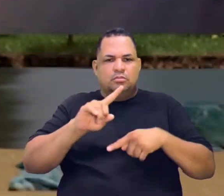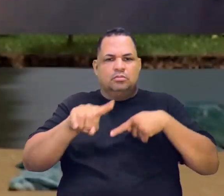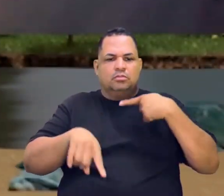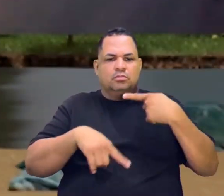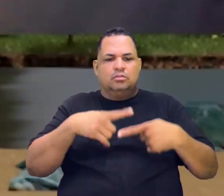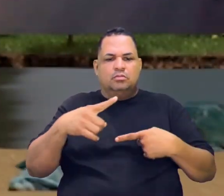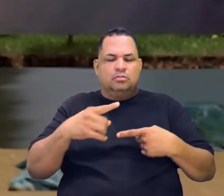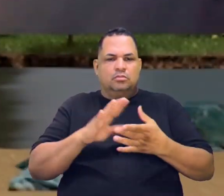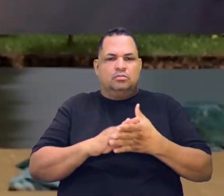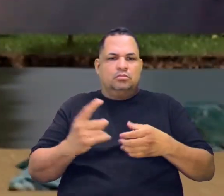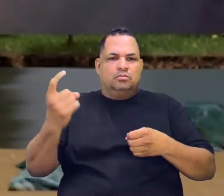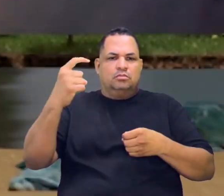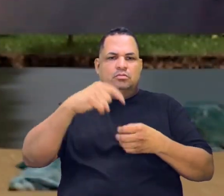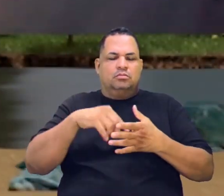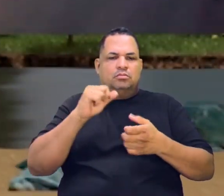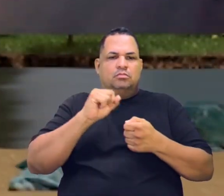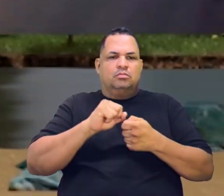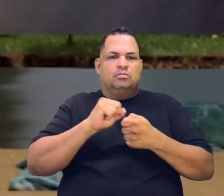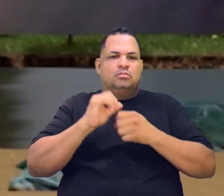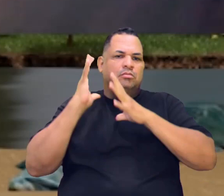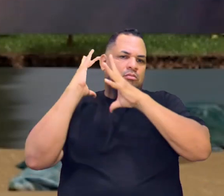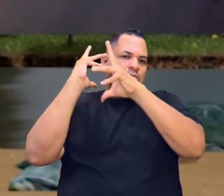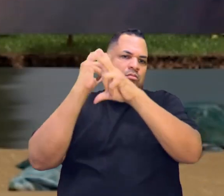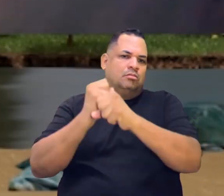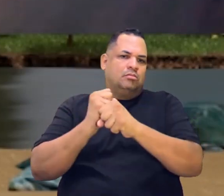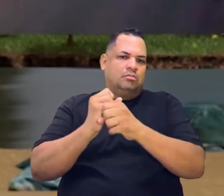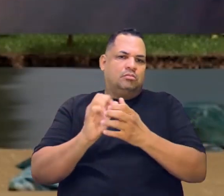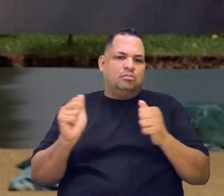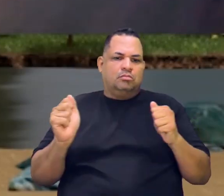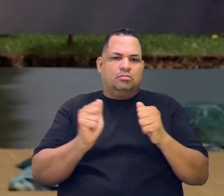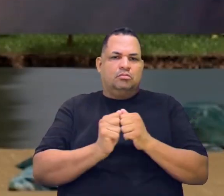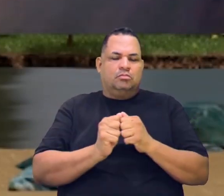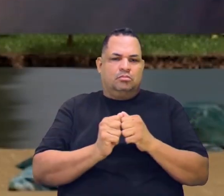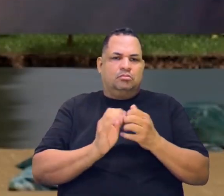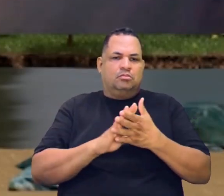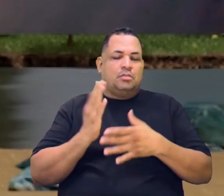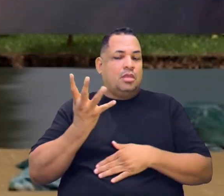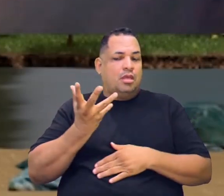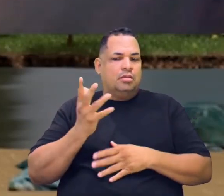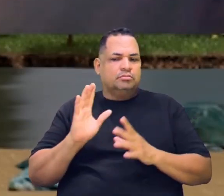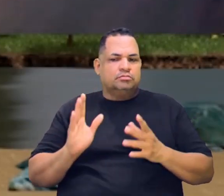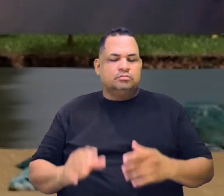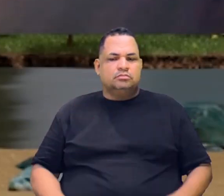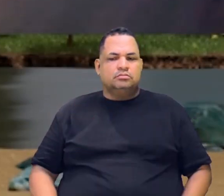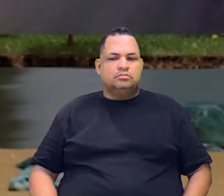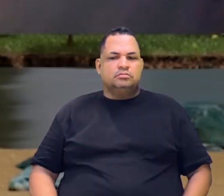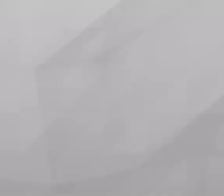pouco eu volto para fazer a revisão com vocês. Não sai daí, é jogo rápido.